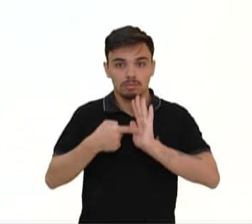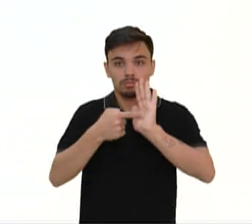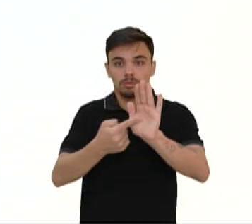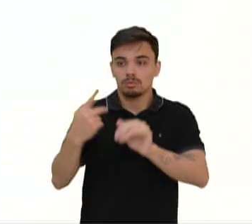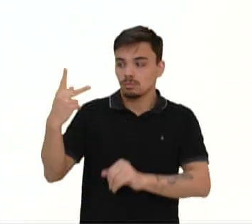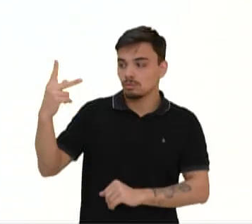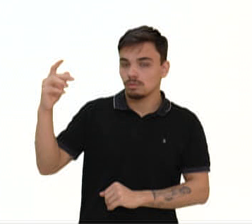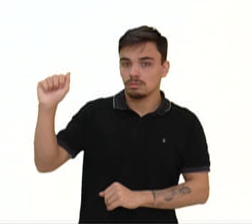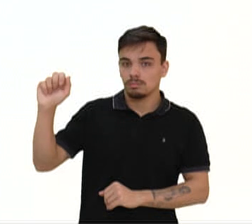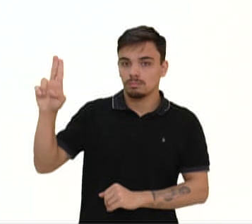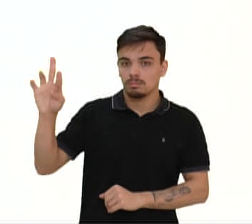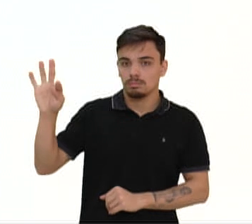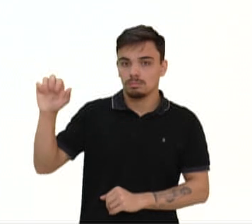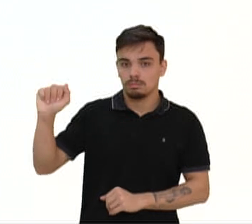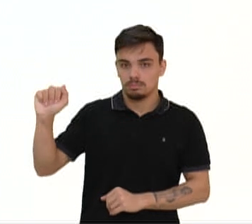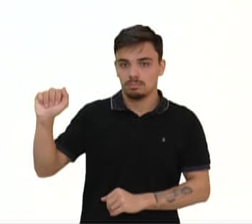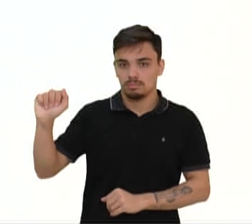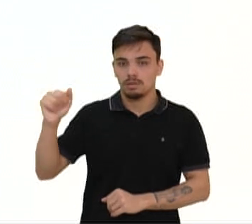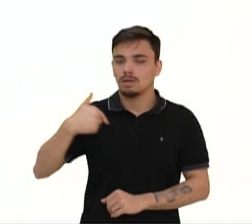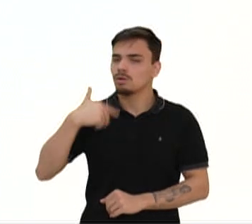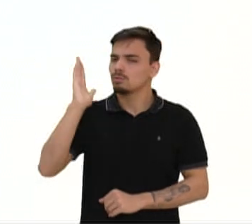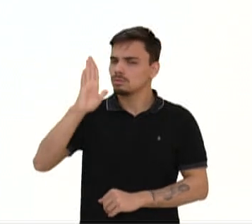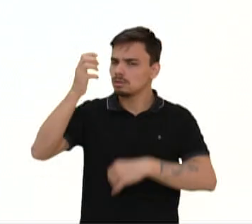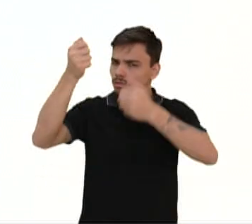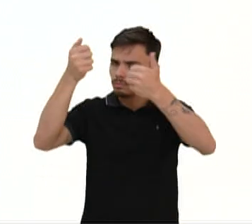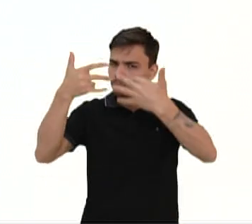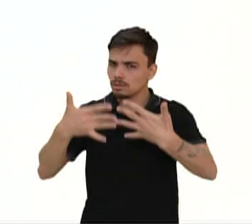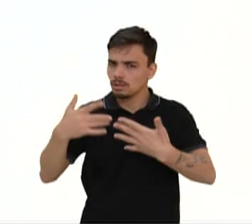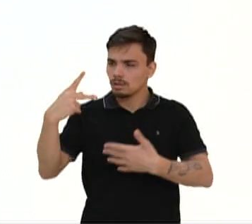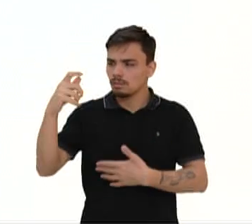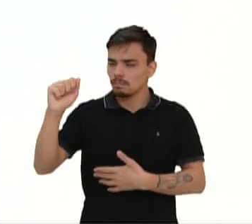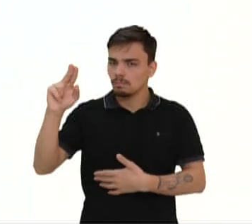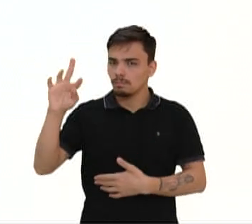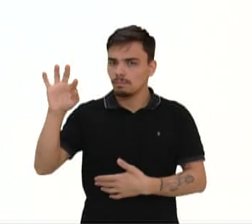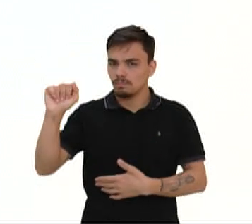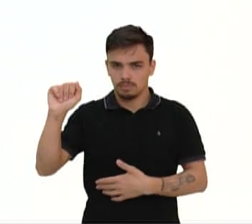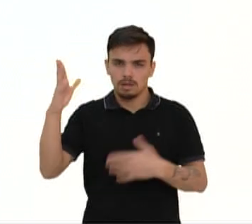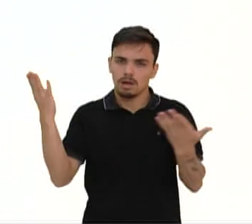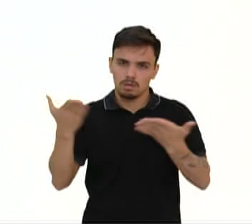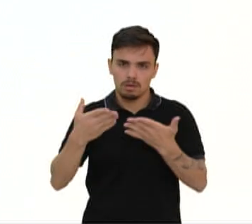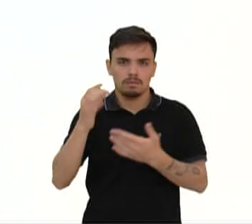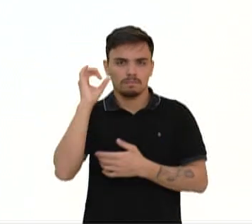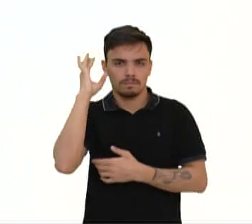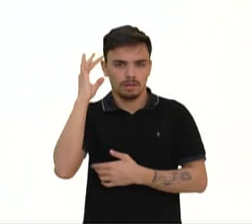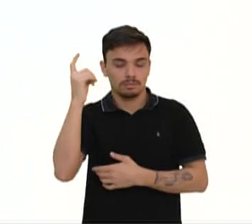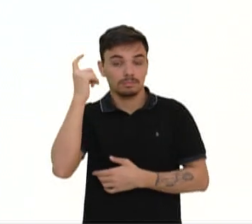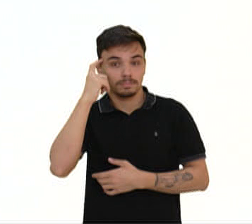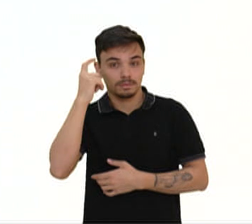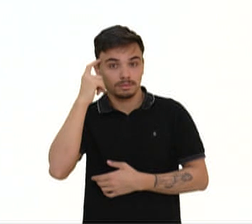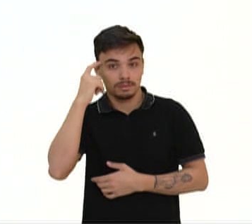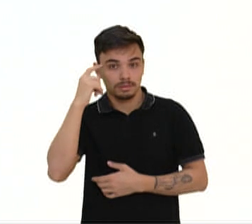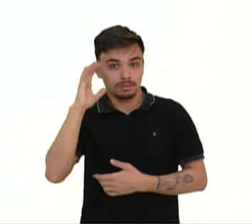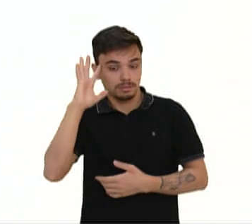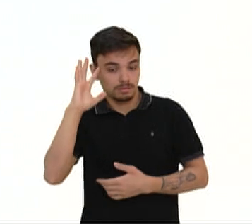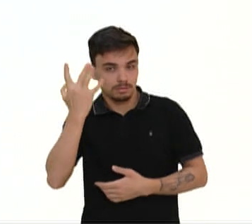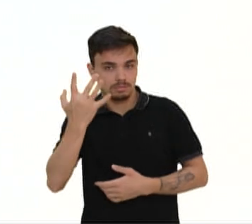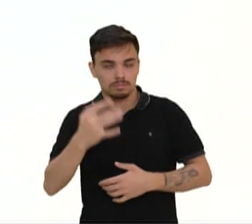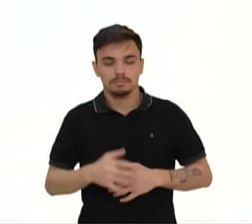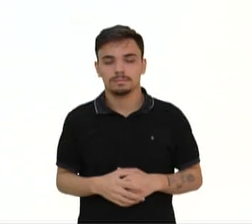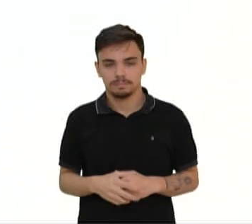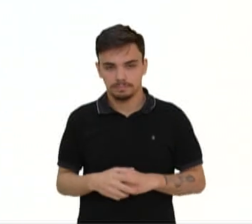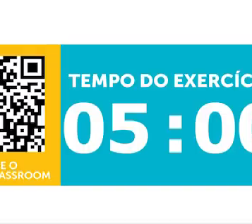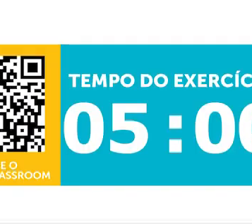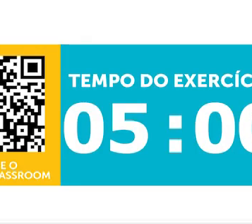pauta? Eu já expliquei o que é entrar em pauta, então agora vai ser fácil, pensando e resolvendo.